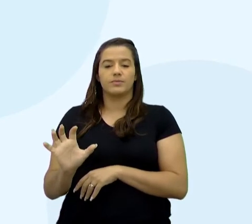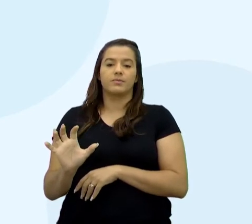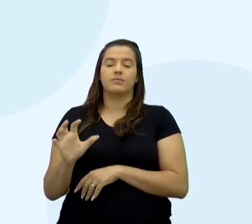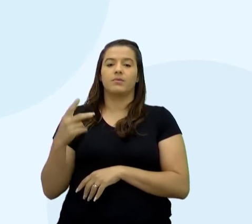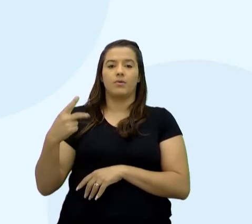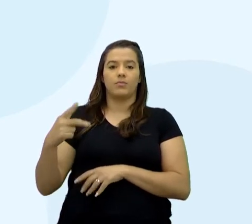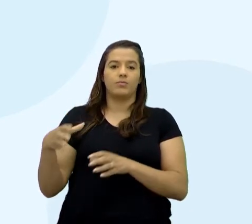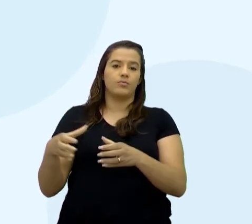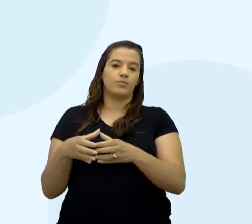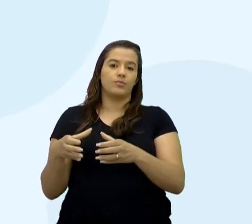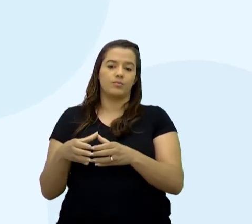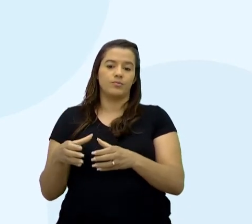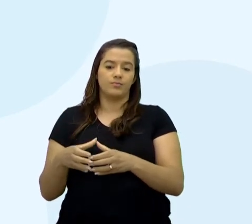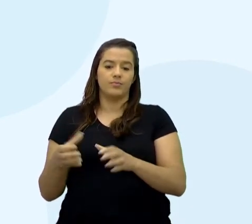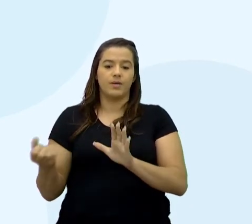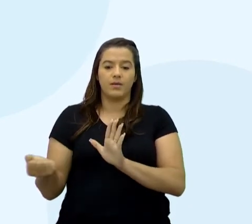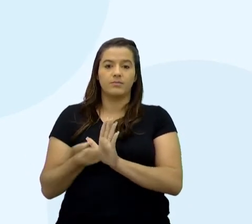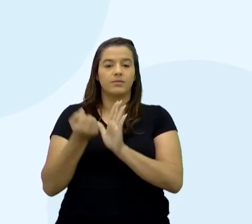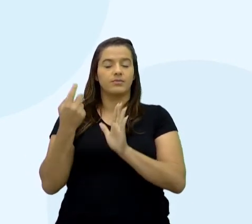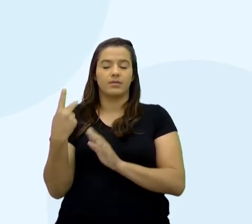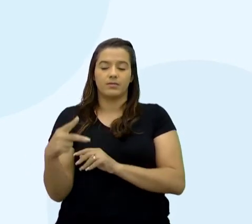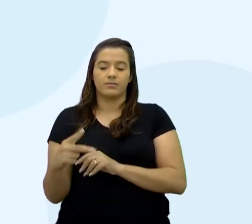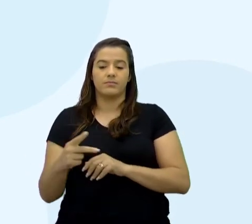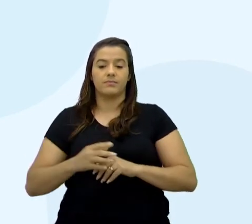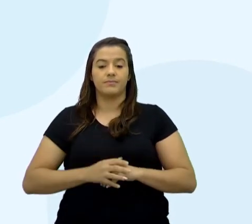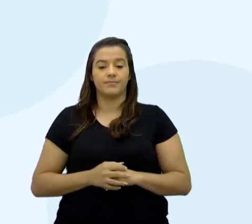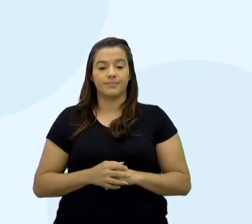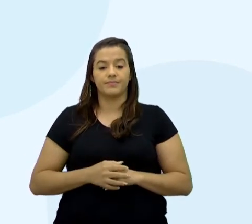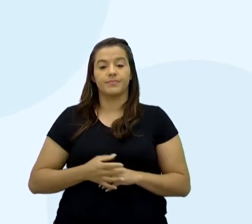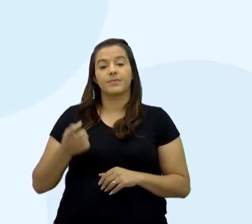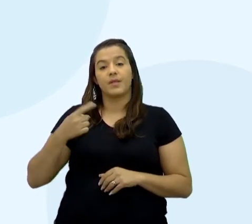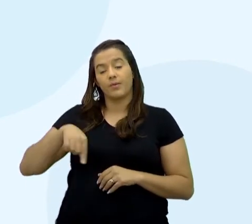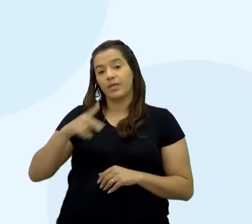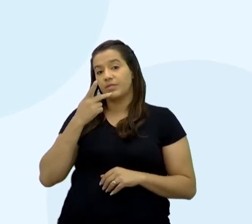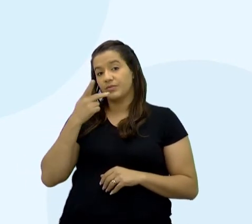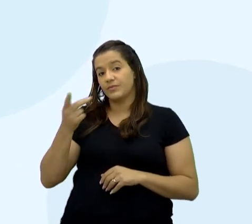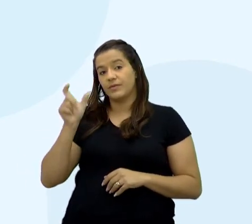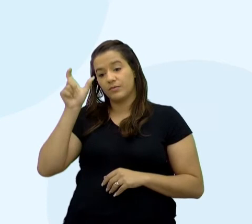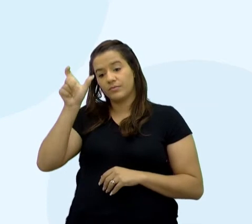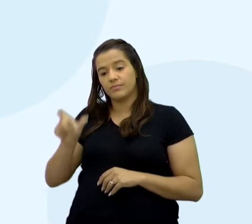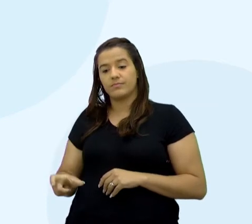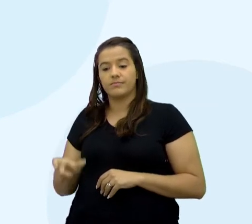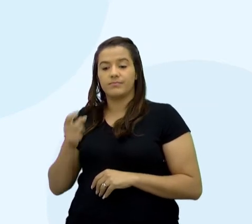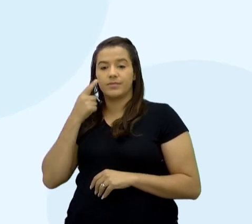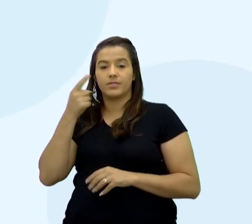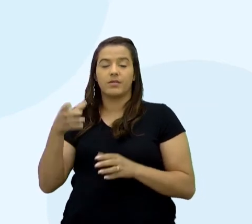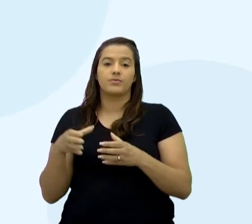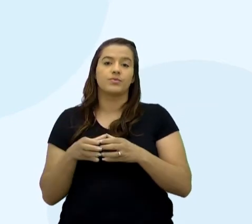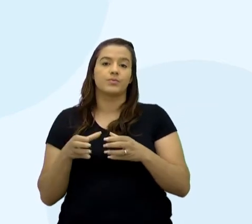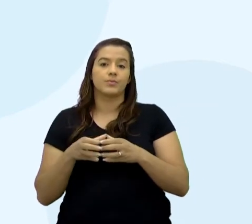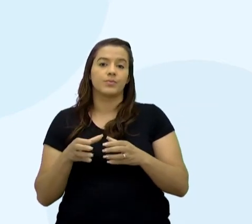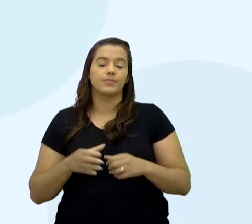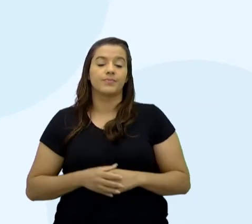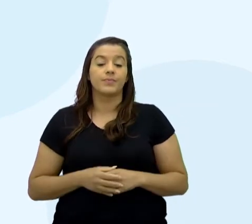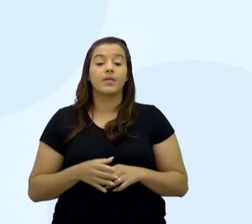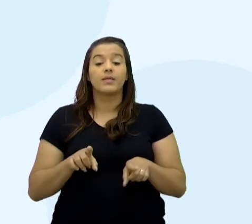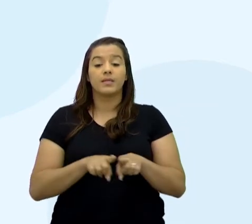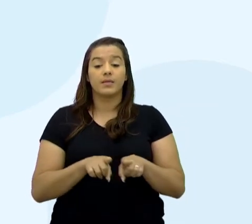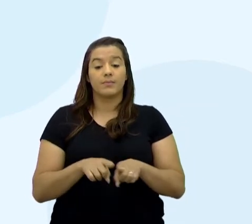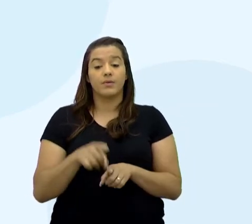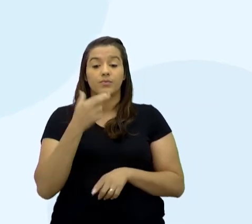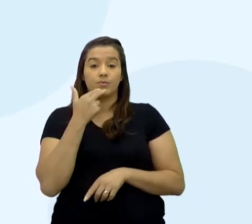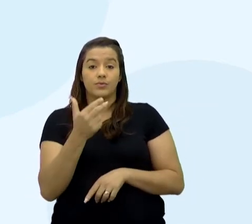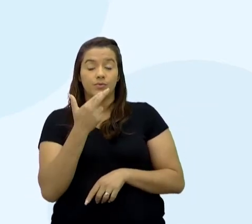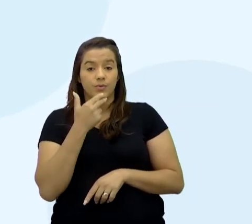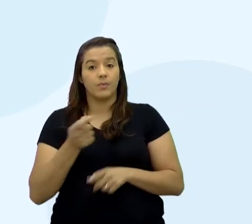identidade. Observe aí como nós já falamos muito hoje sobre identidade. Por meio da língua é possível